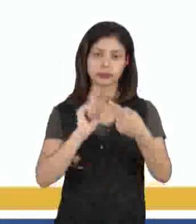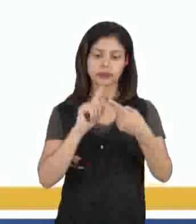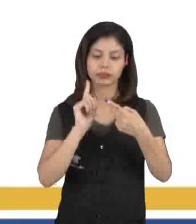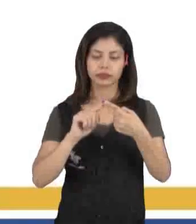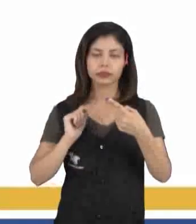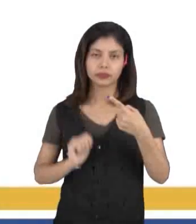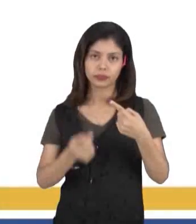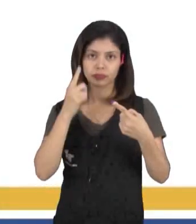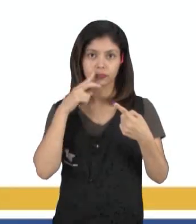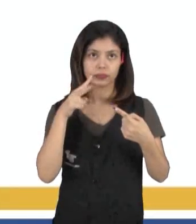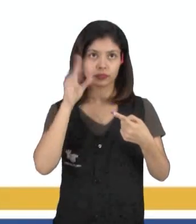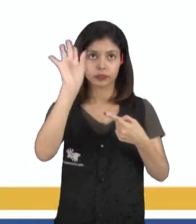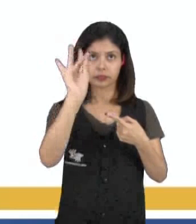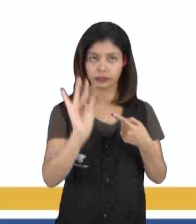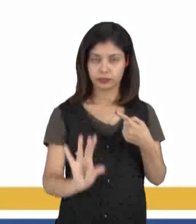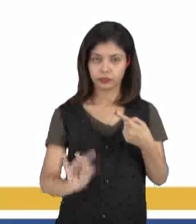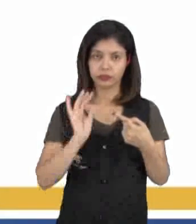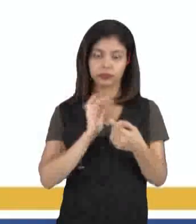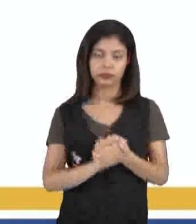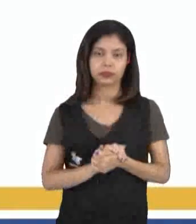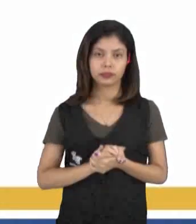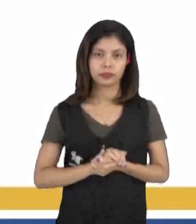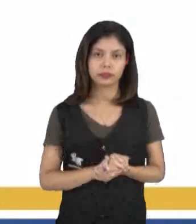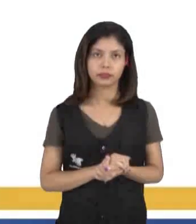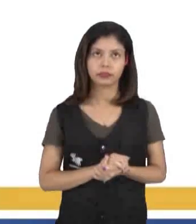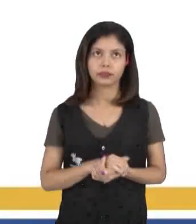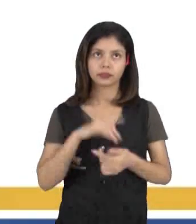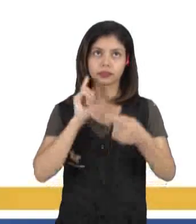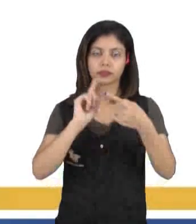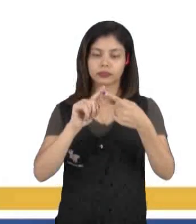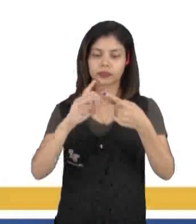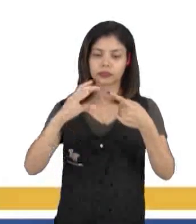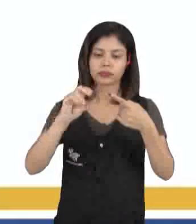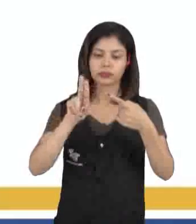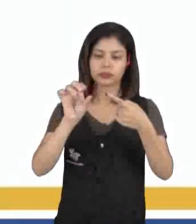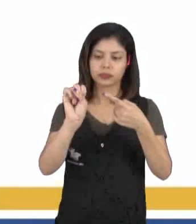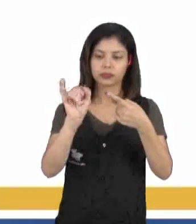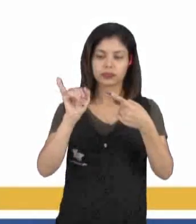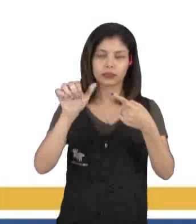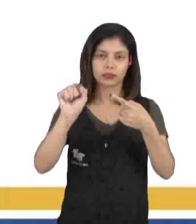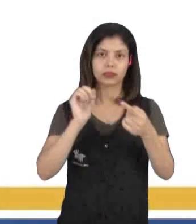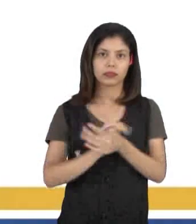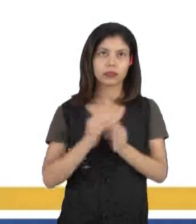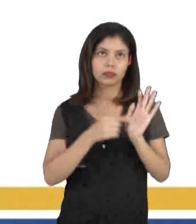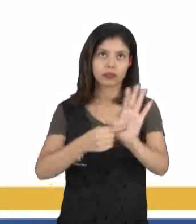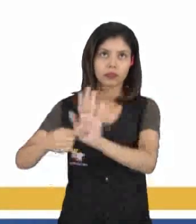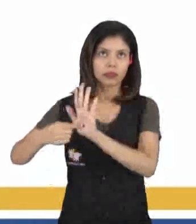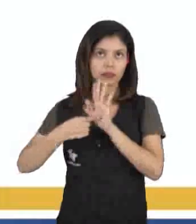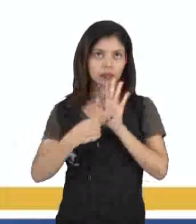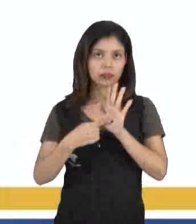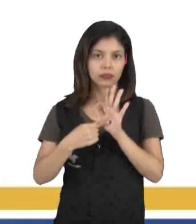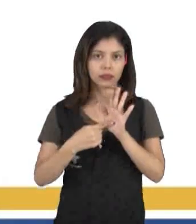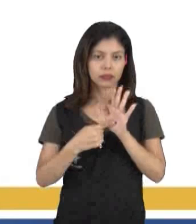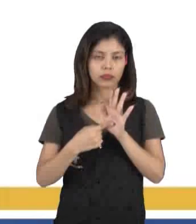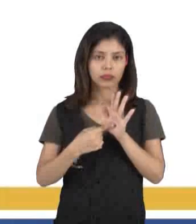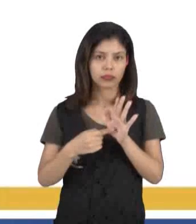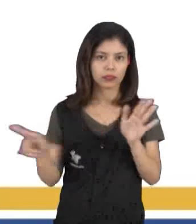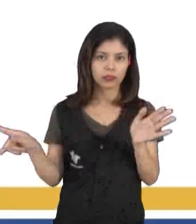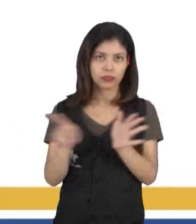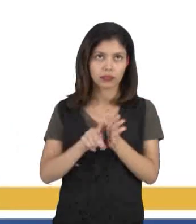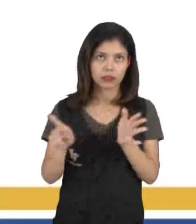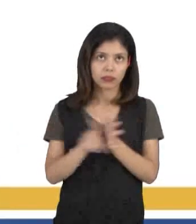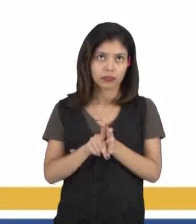Então, vamos ver cada uma aqui, tá? De forma breve. Então, as causais, né? Elas indicam uma